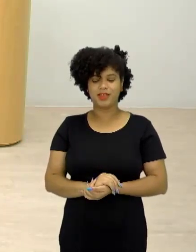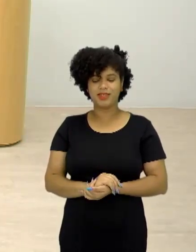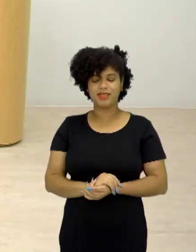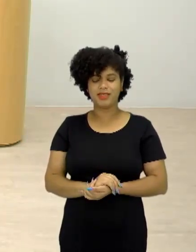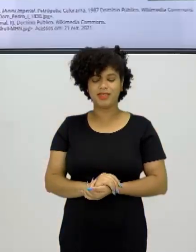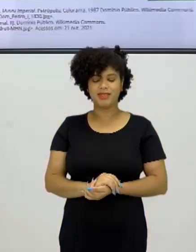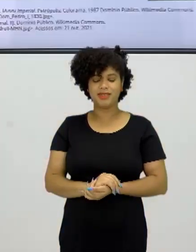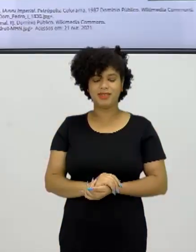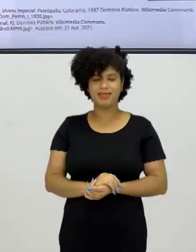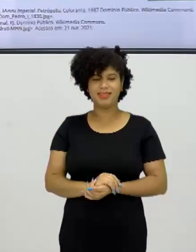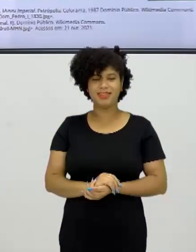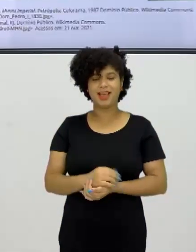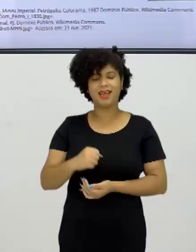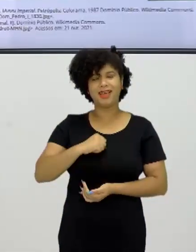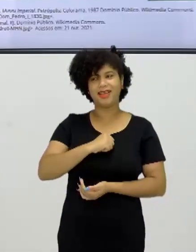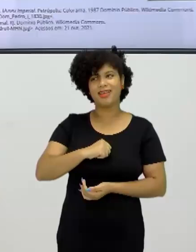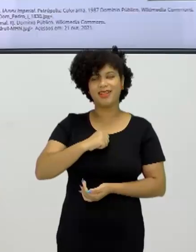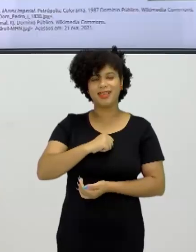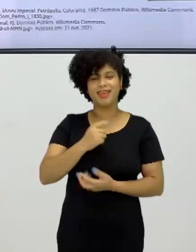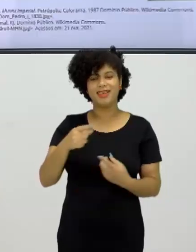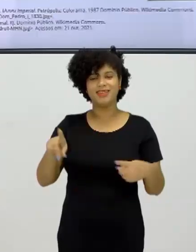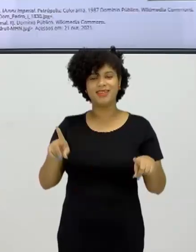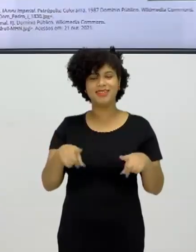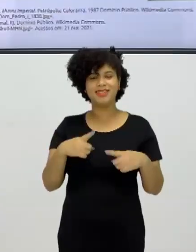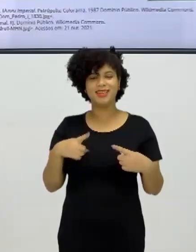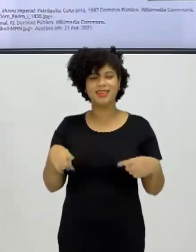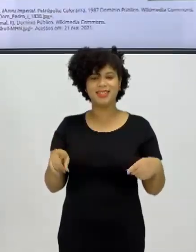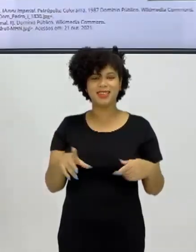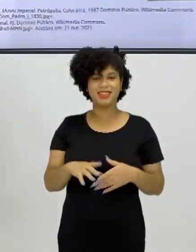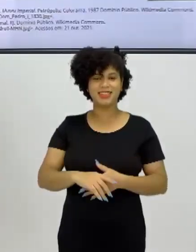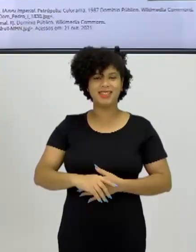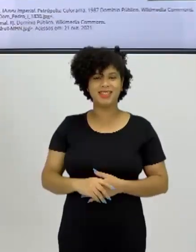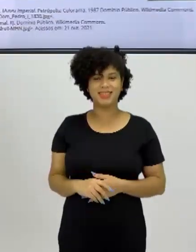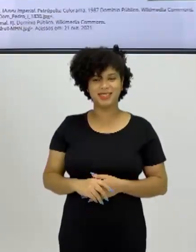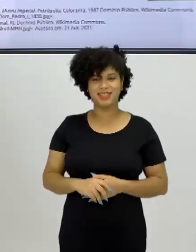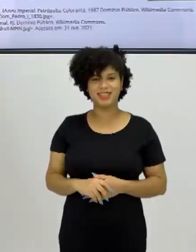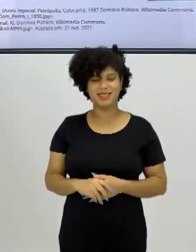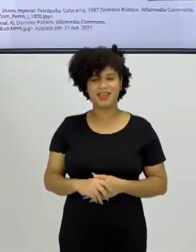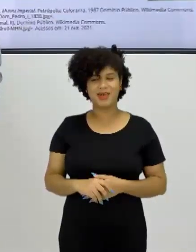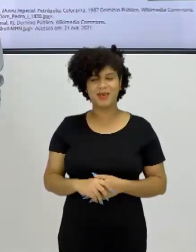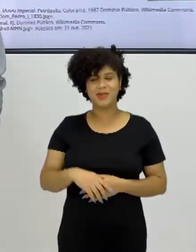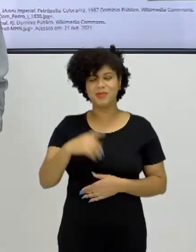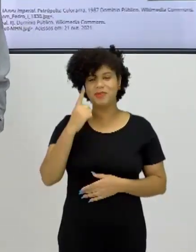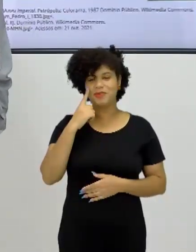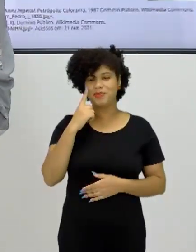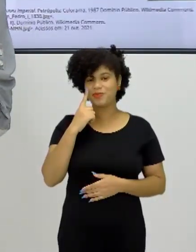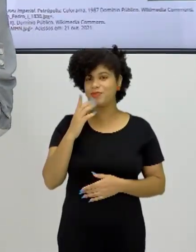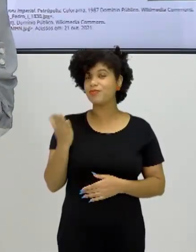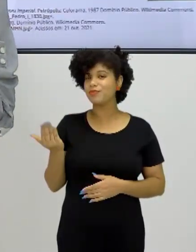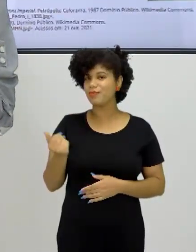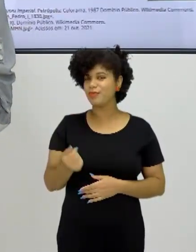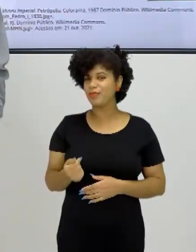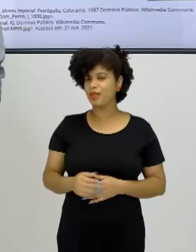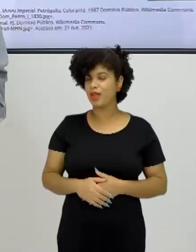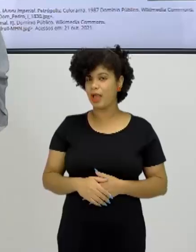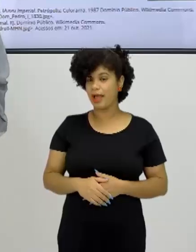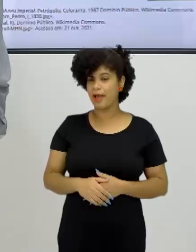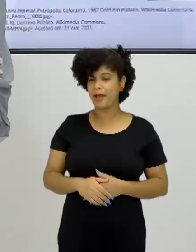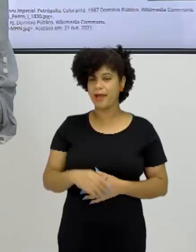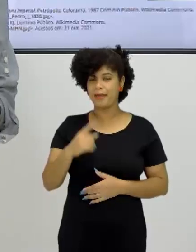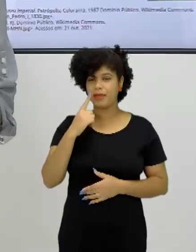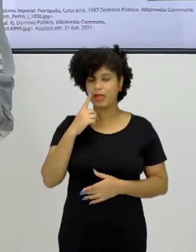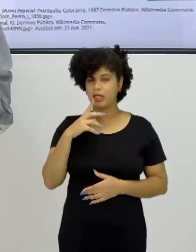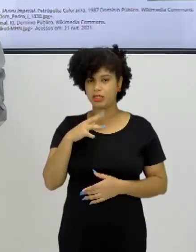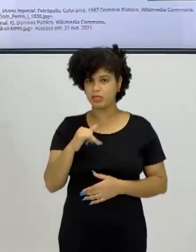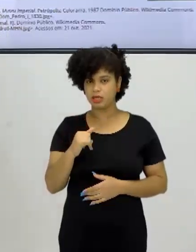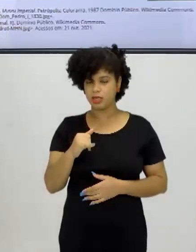Tô com saudade da musiquinha, Giba. Giba, responde de valendo positivo. Positivo. Mas se errar, não vai